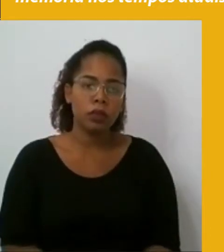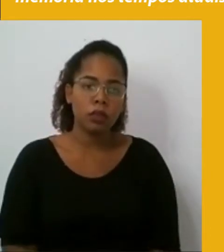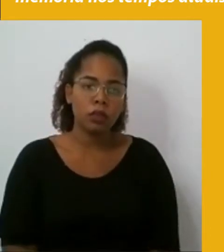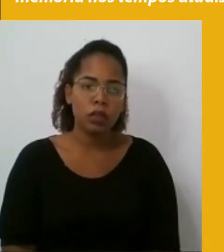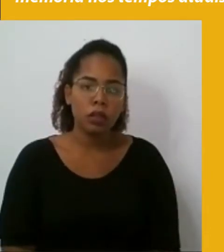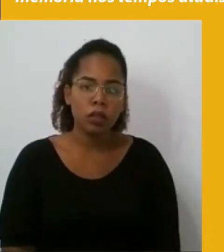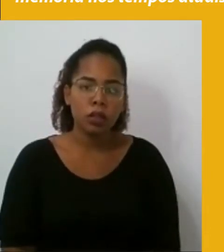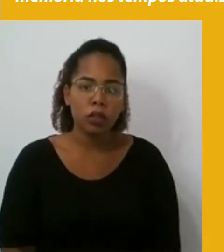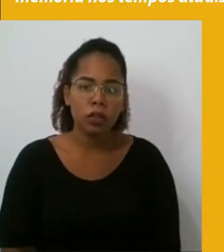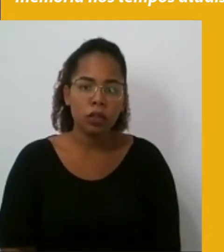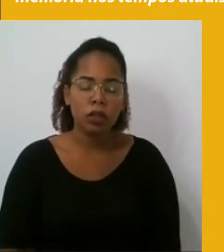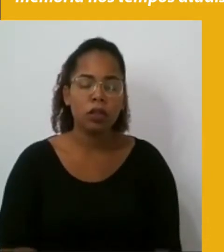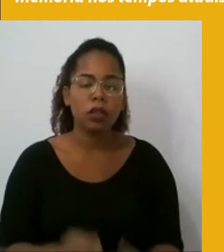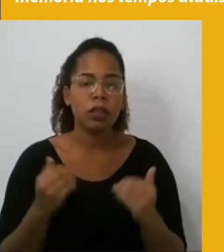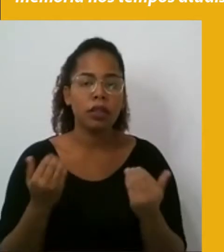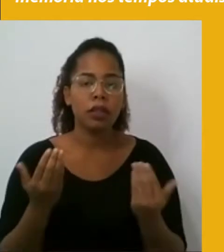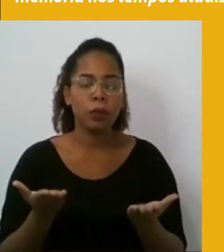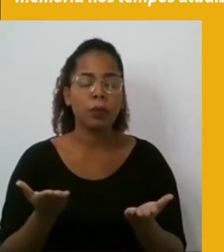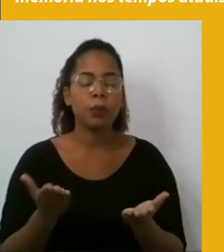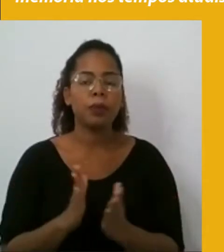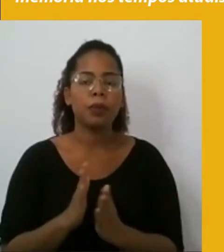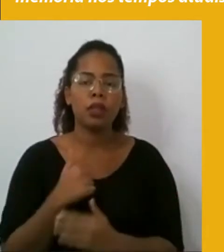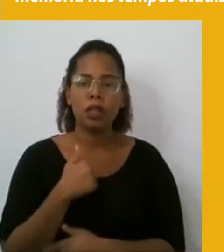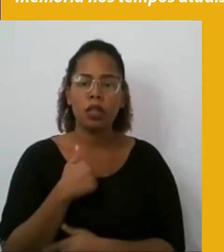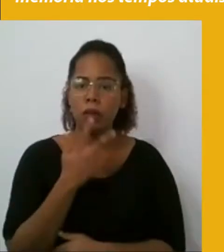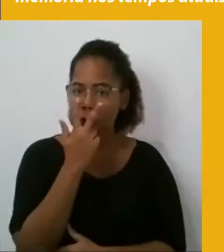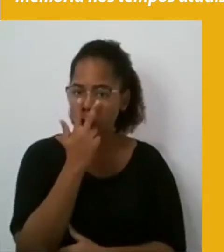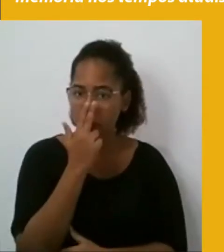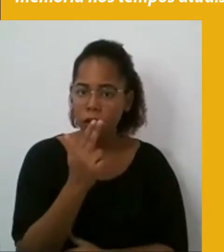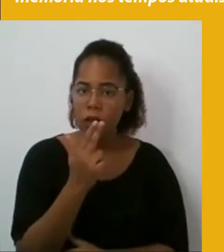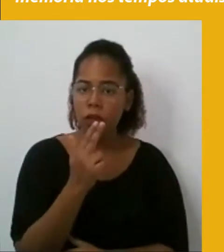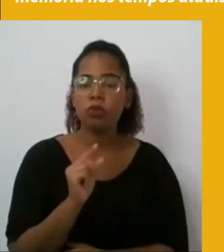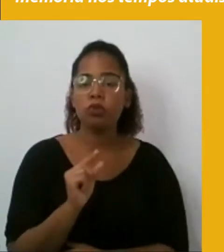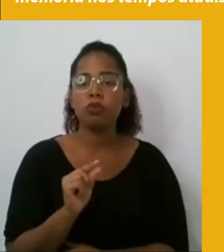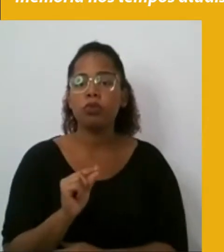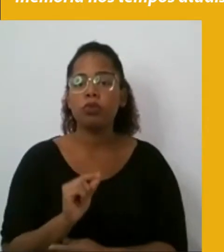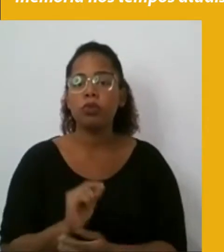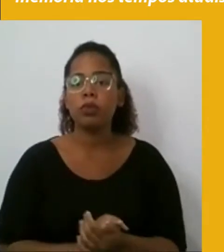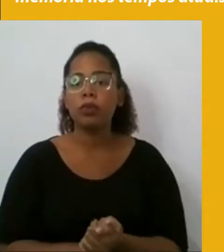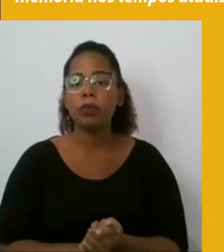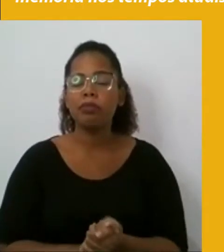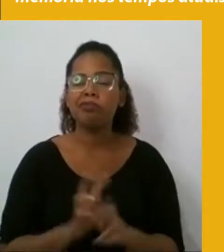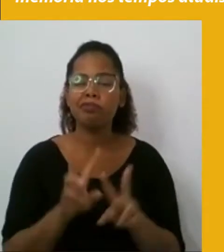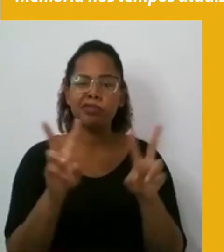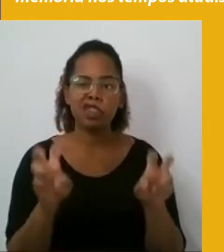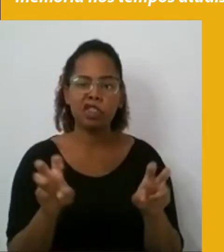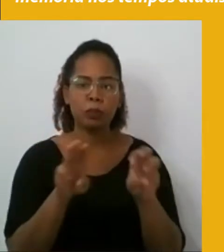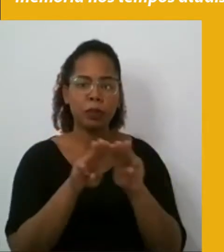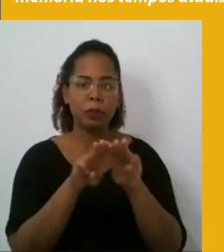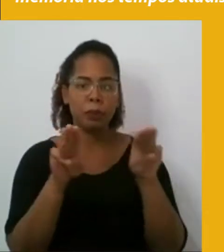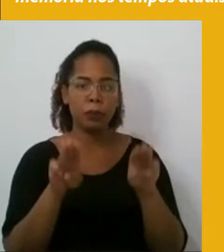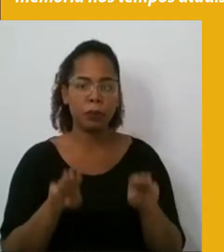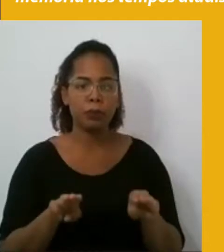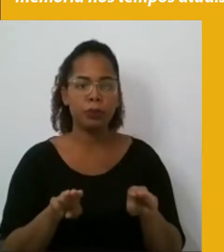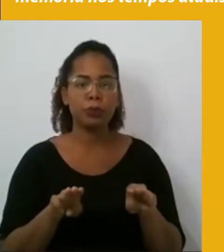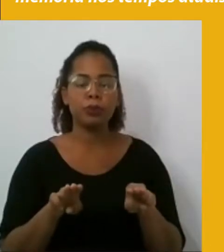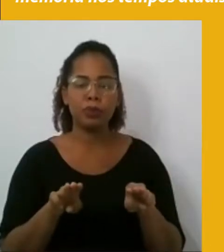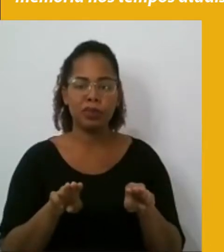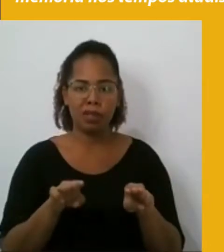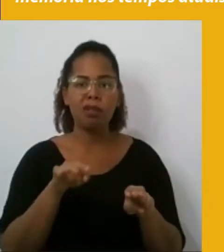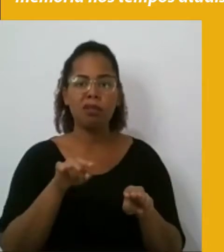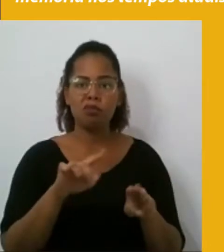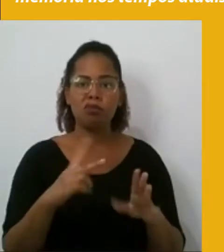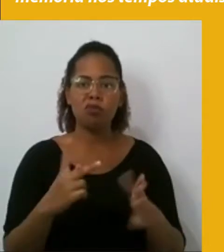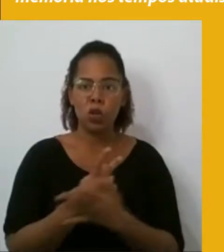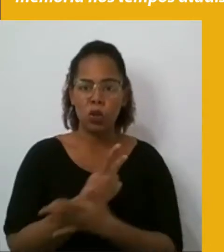Você sabe, assim, uma coisa que eu... Para falar do campo dos museus, né, a gente fala desse momento trágico, né,